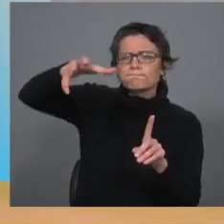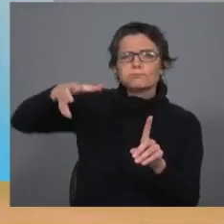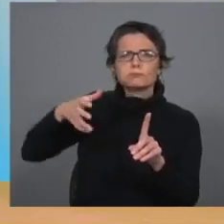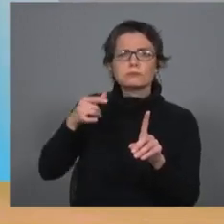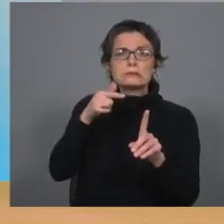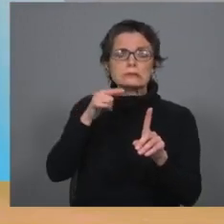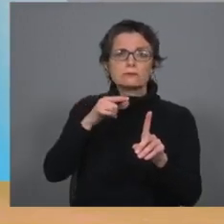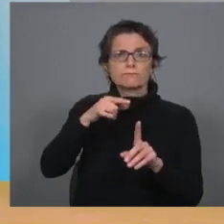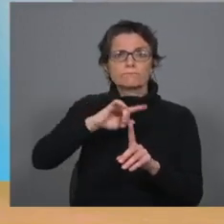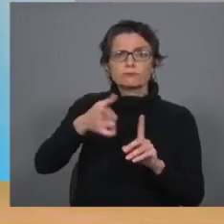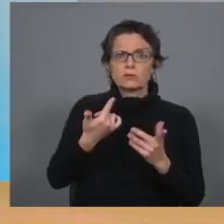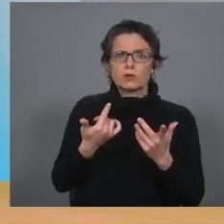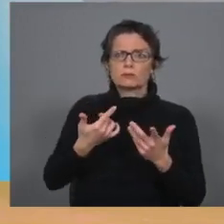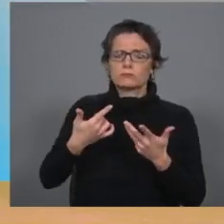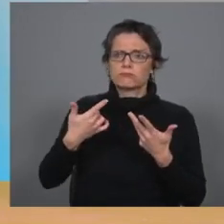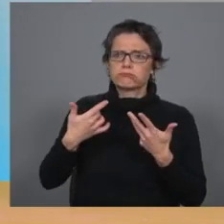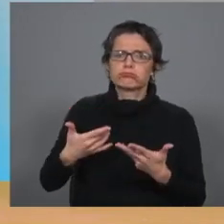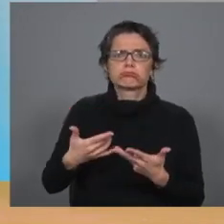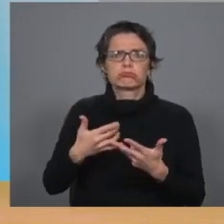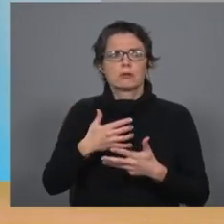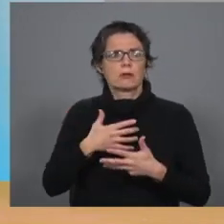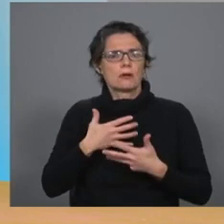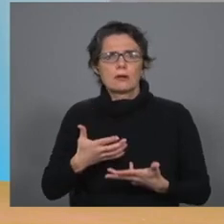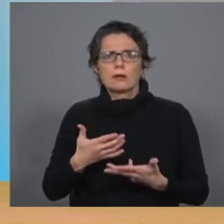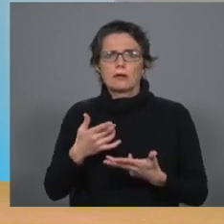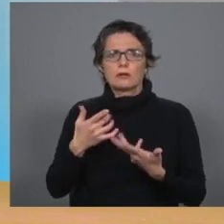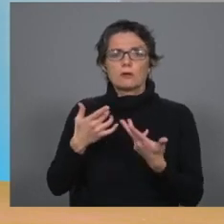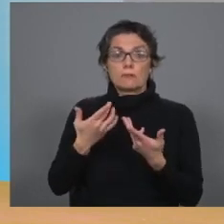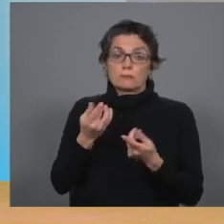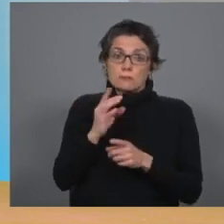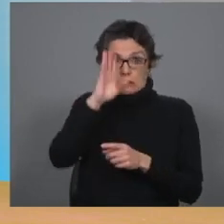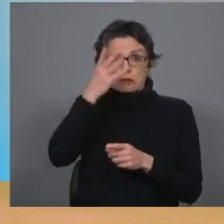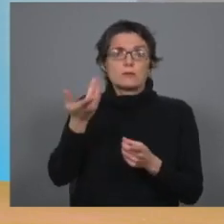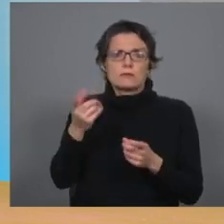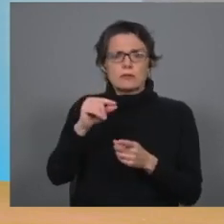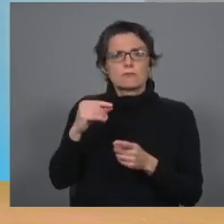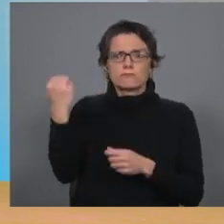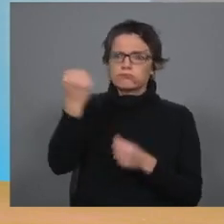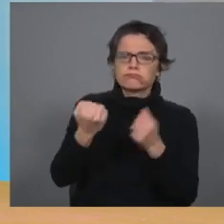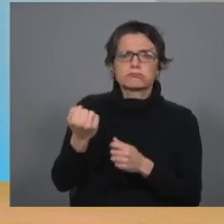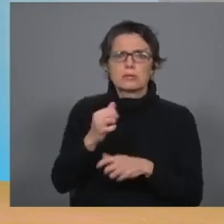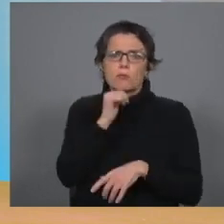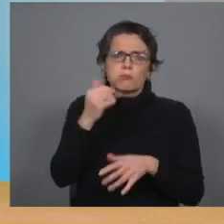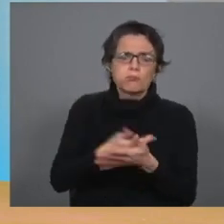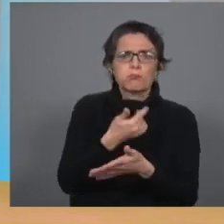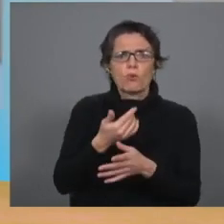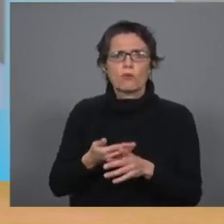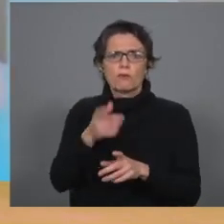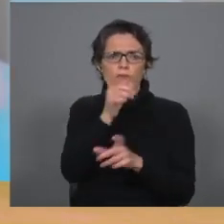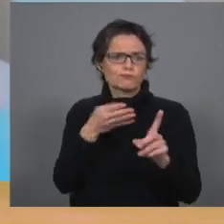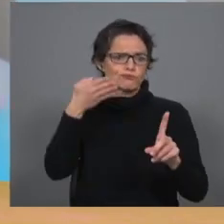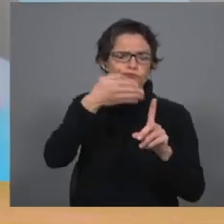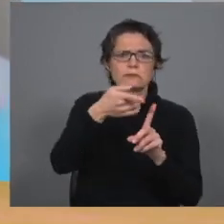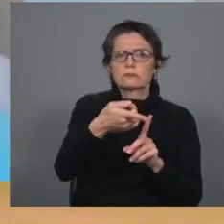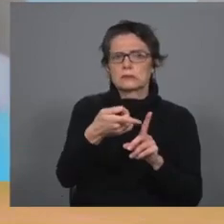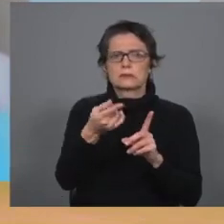pesado, houve cerca de 20 missionários assassinados, que pagaram com a vida o preço também da sua missão,